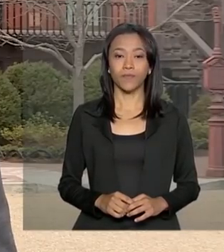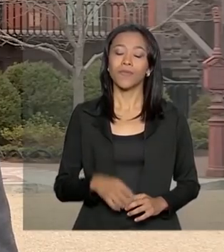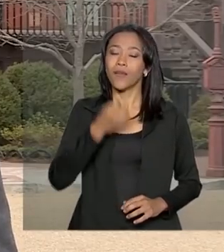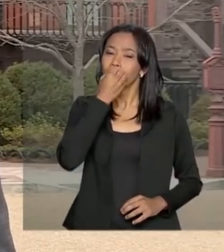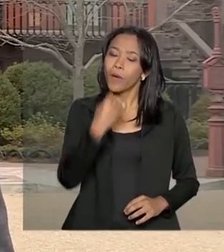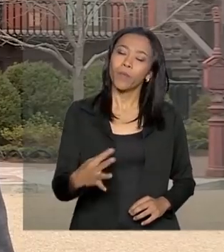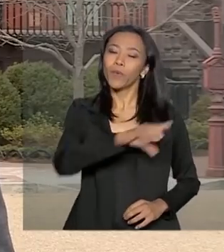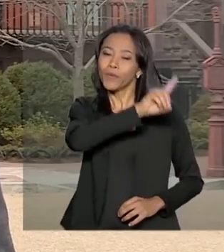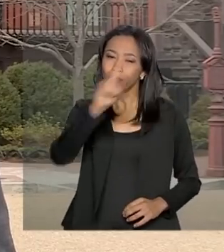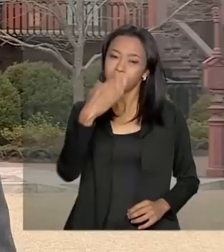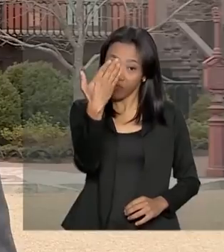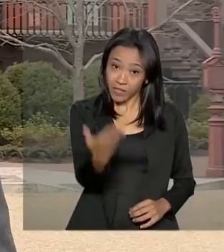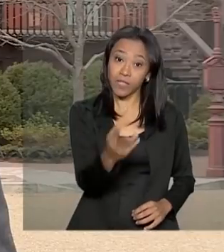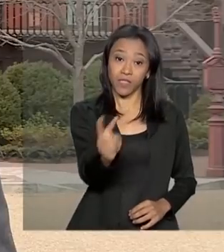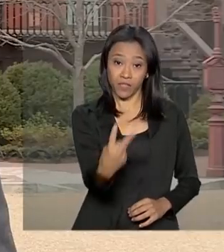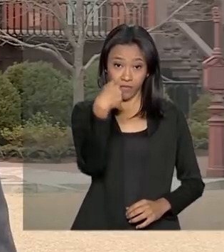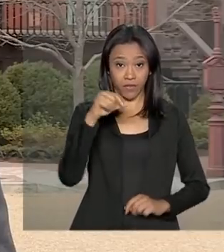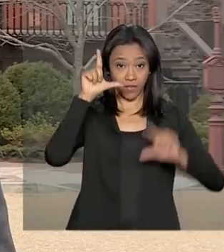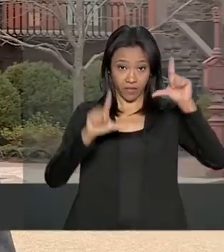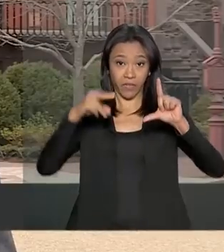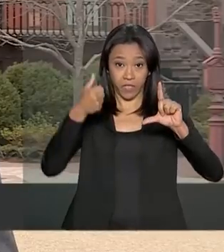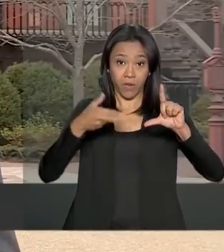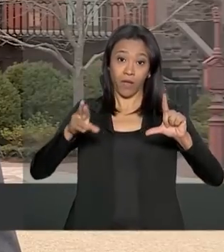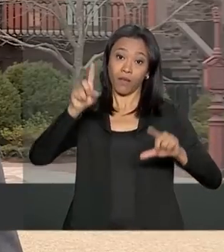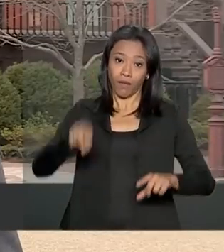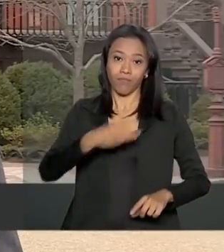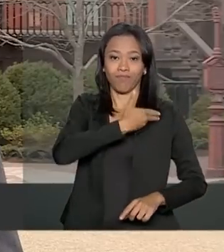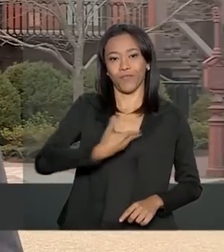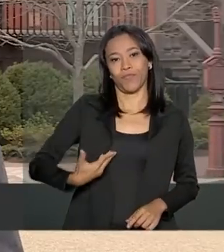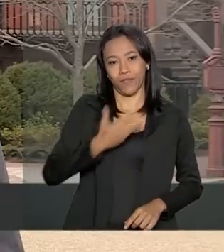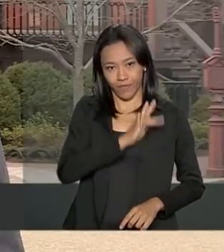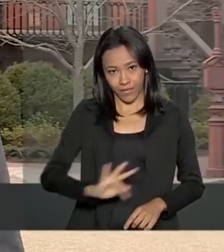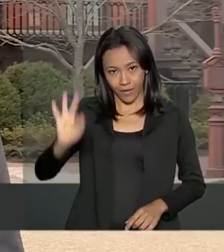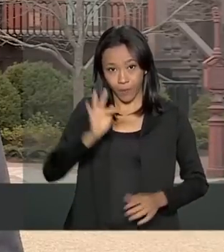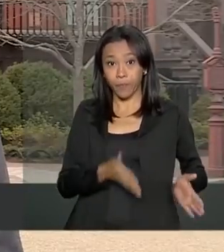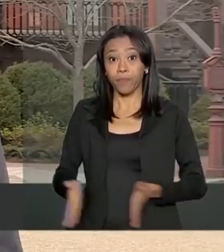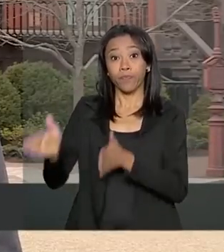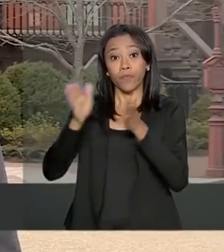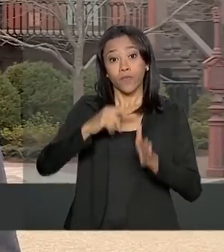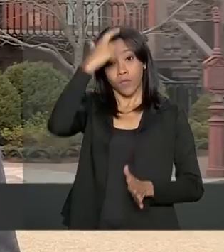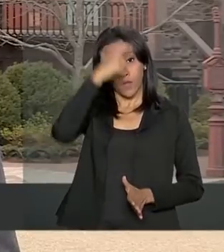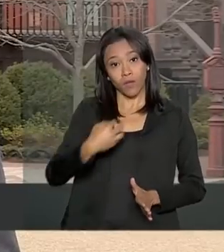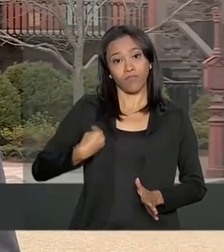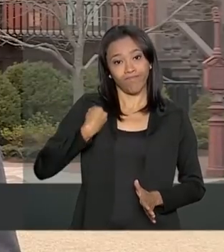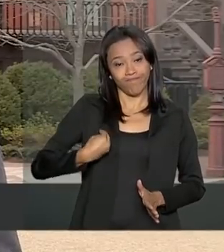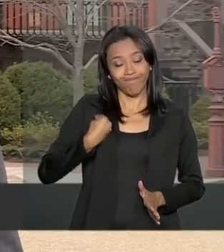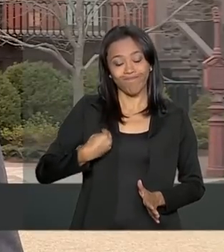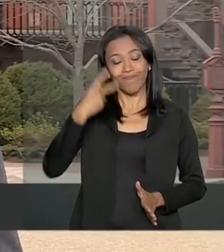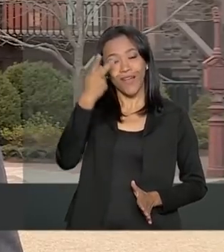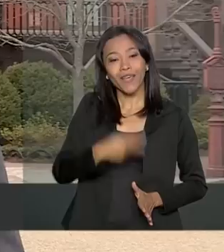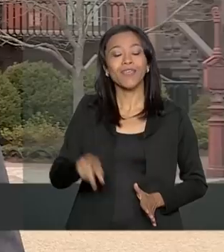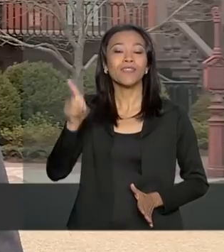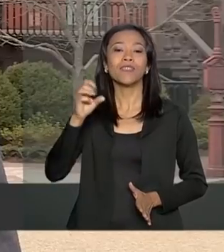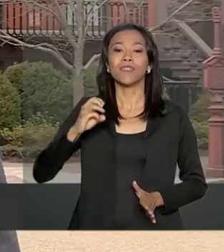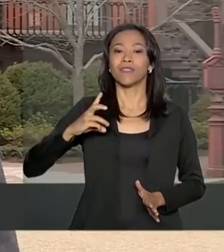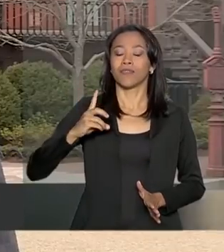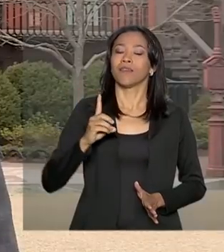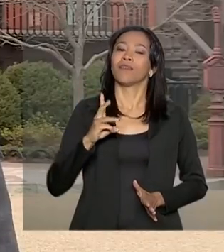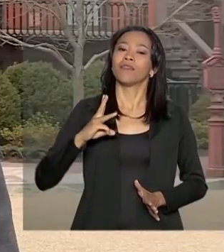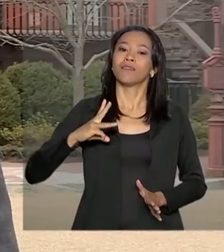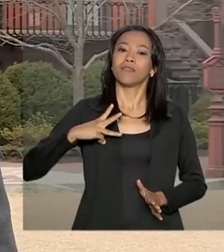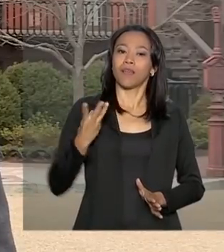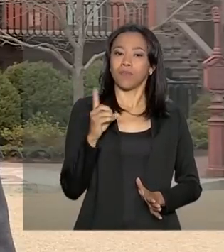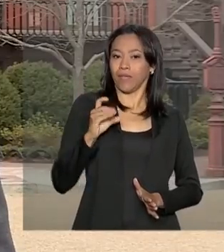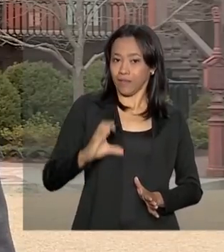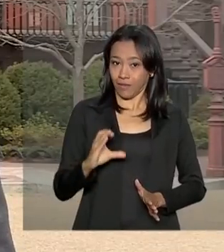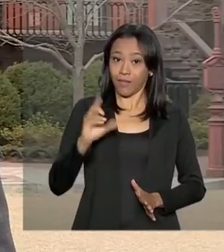Bom dia para você que acompanha a NBR, a TV do Governo Federal. Falamos ao vivo de Washington, nos Estados Unidos, próximo a Blair House,